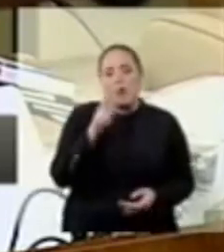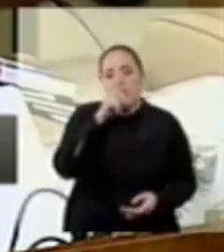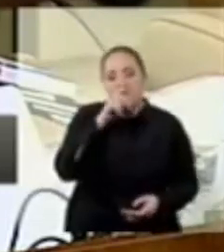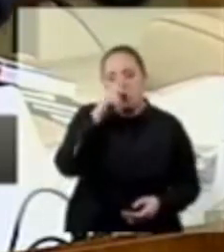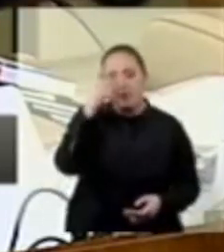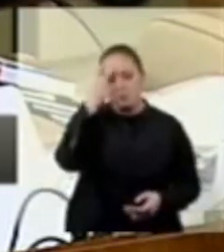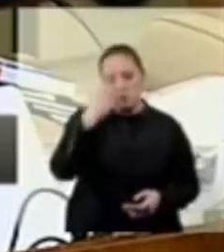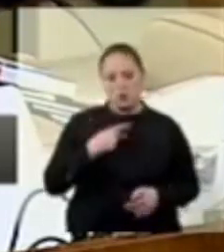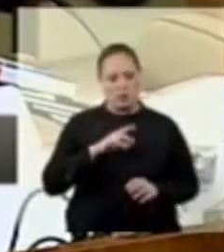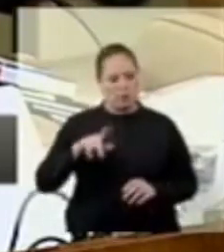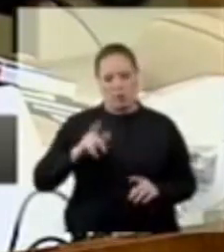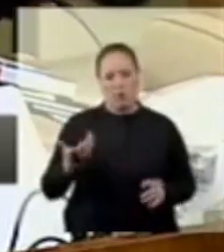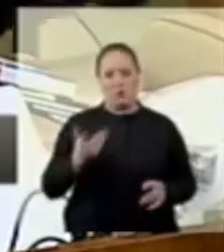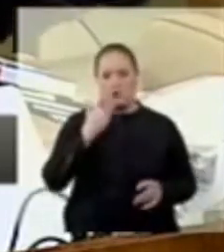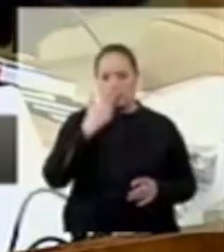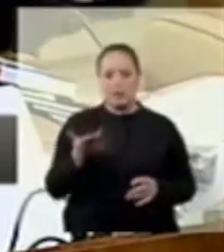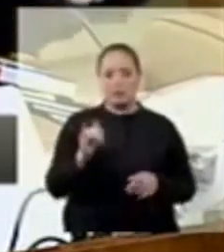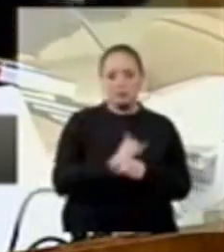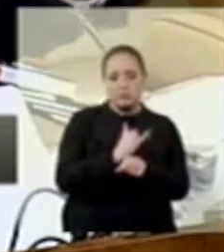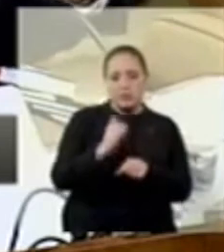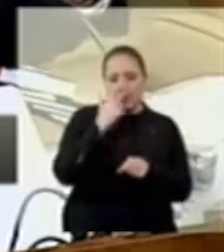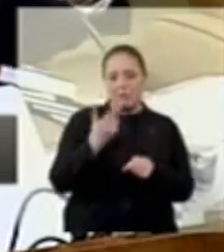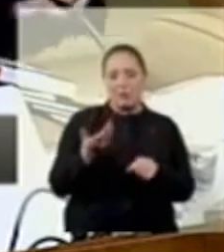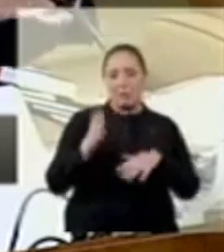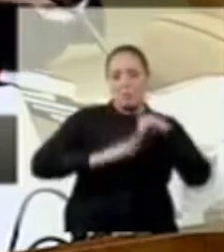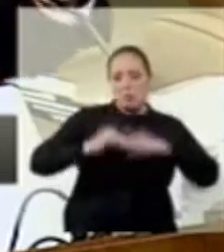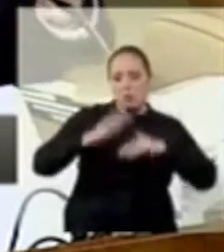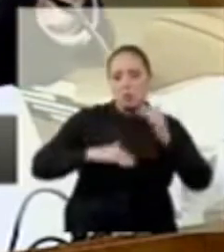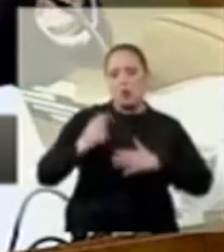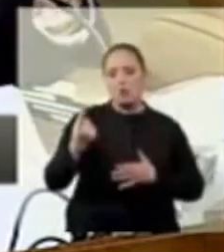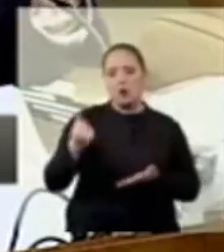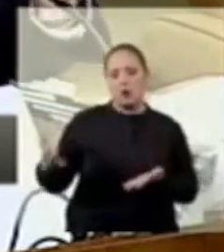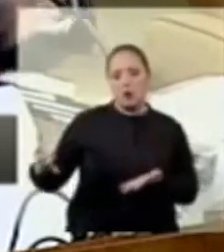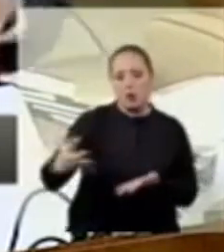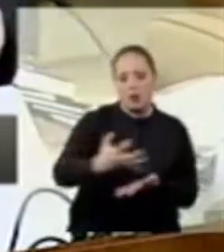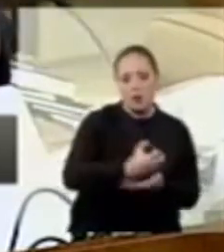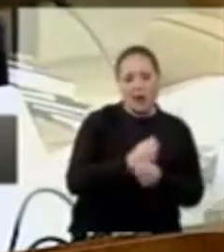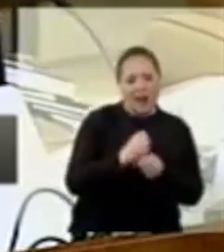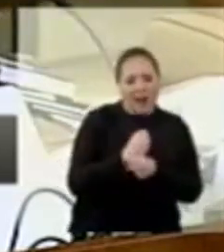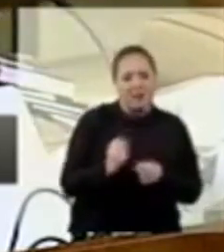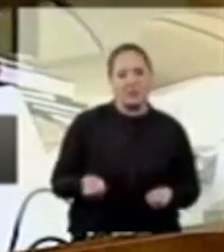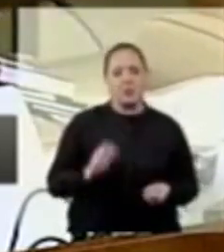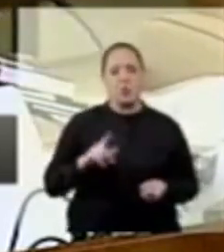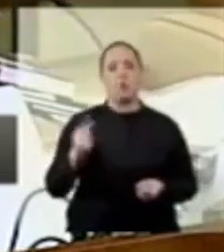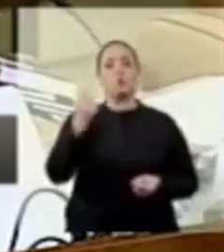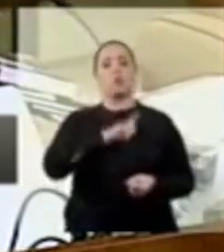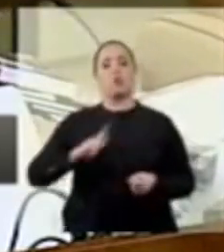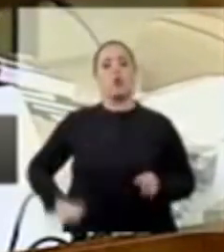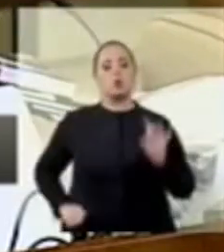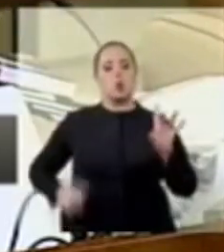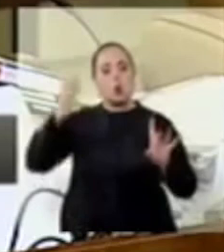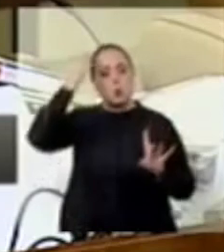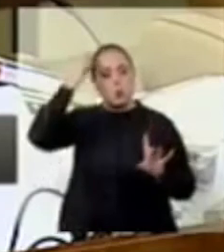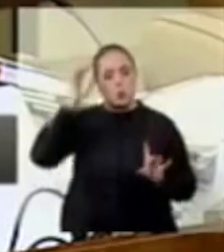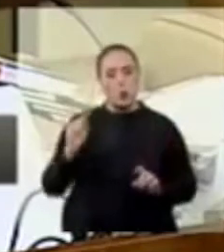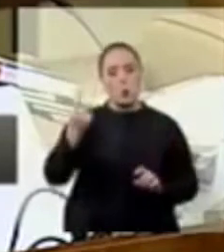eram esquemas profissionais de arrecadação e distribuição por anos não é fenômeno de um governo nem de uma